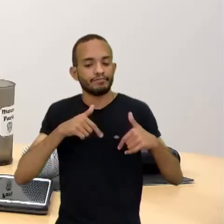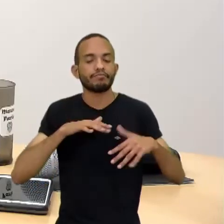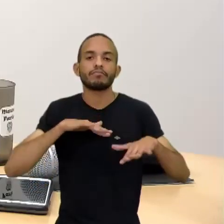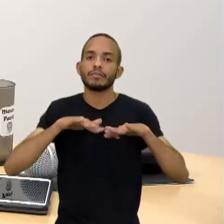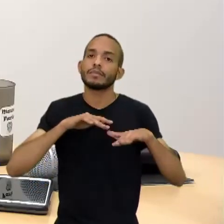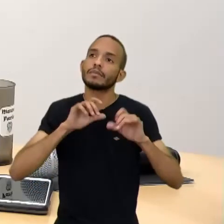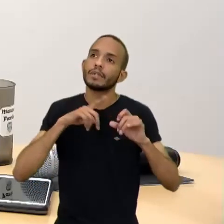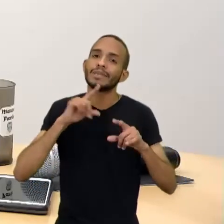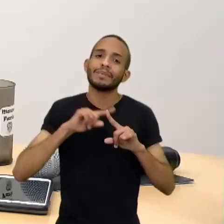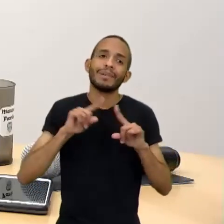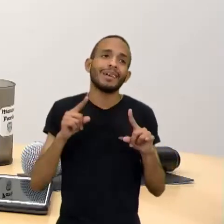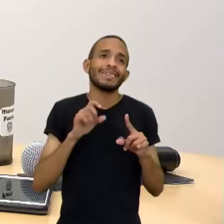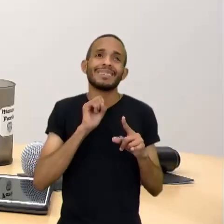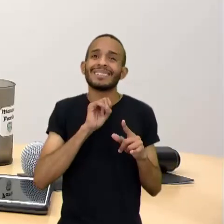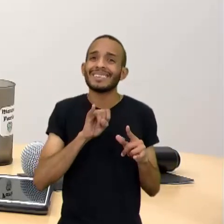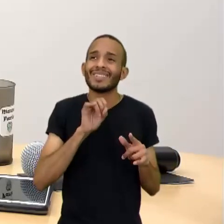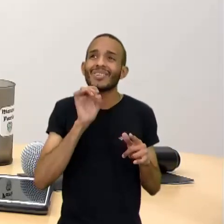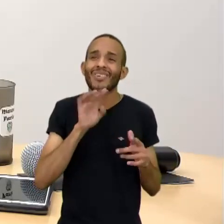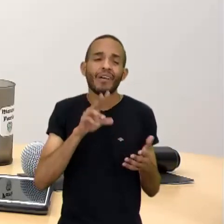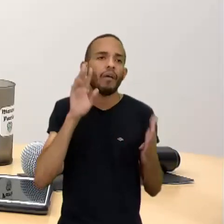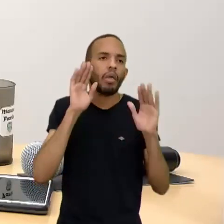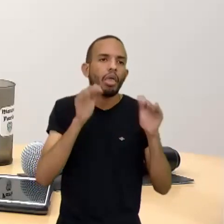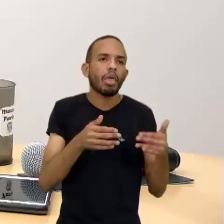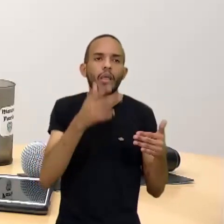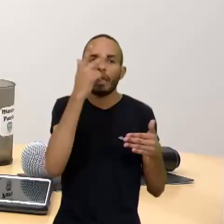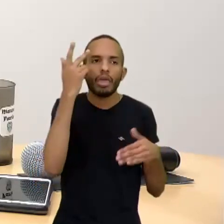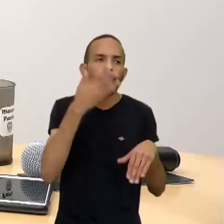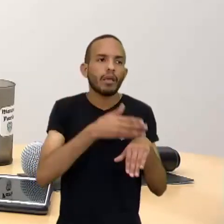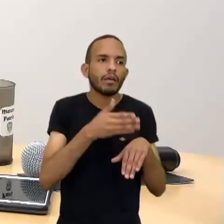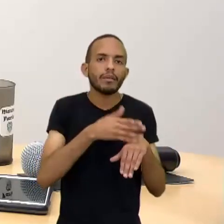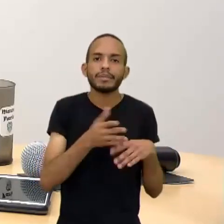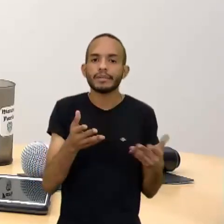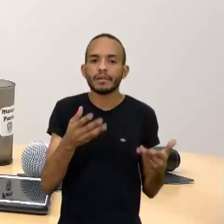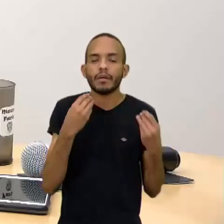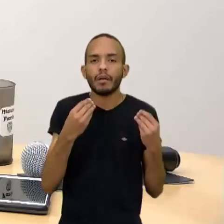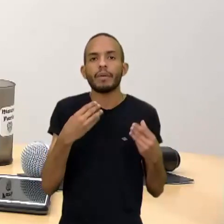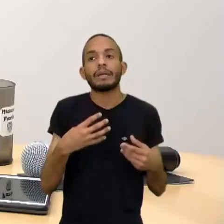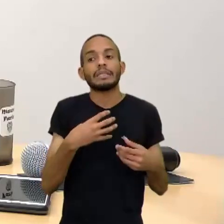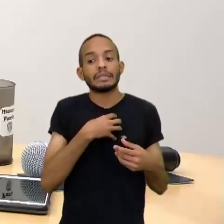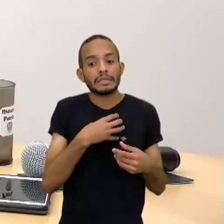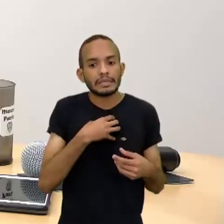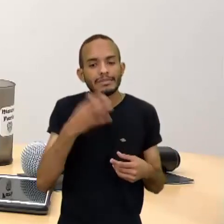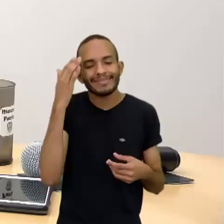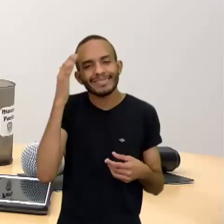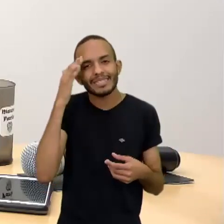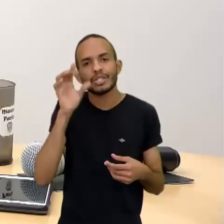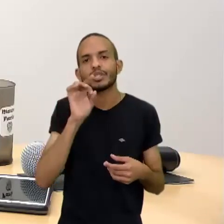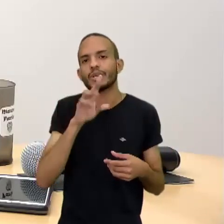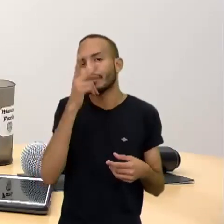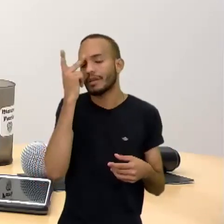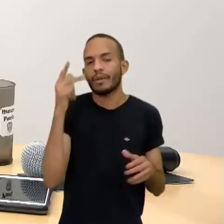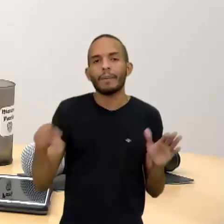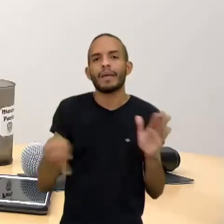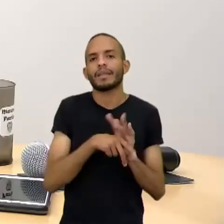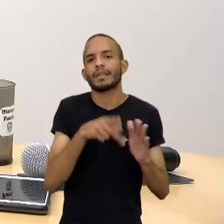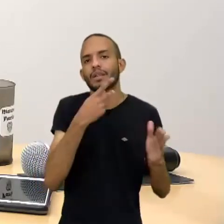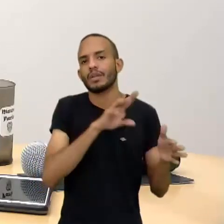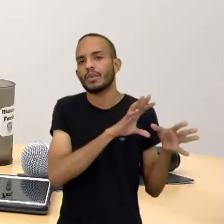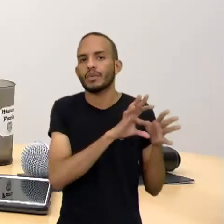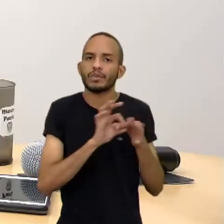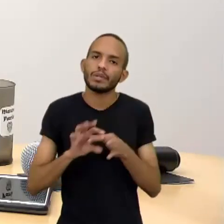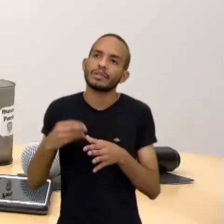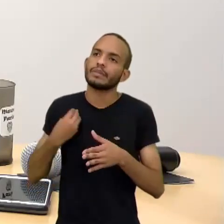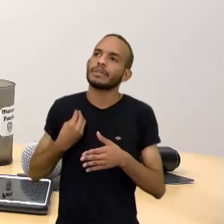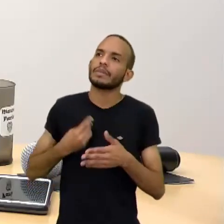mas vai continuar a mesma coisa, né? Porque as pessoas, para você saber, para você sentir, para você entender realmente, somente quem faz parte desse contexto há